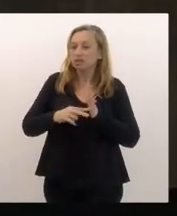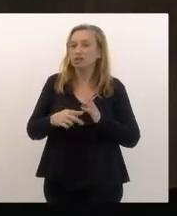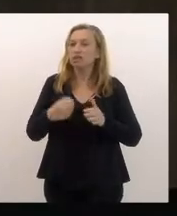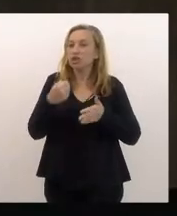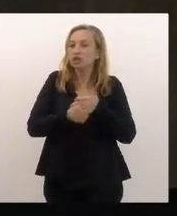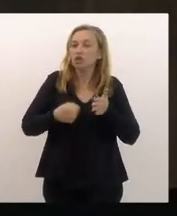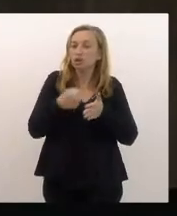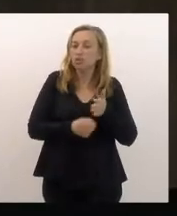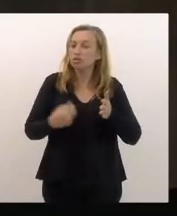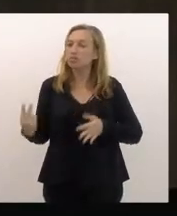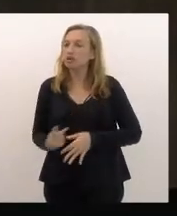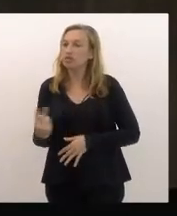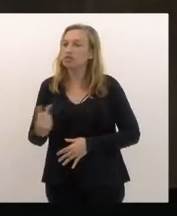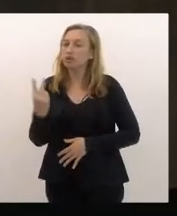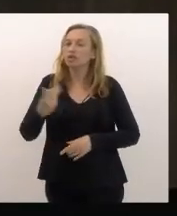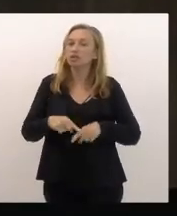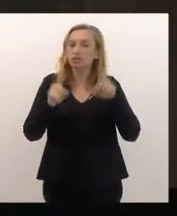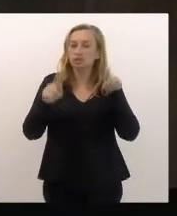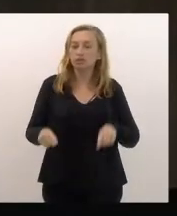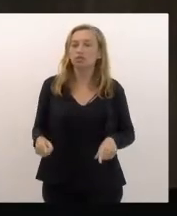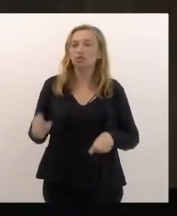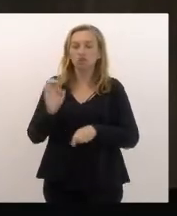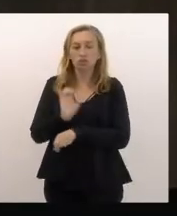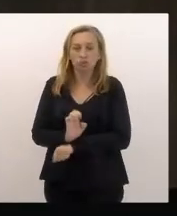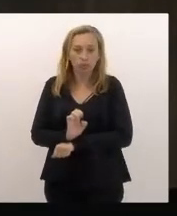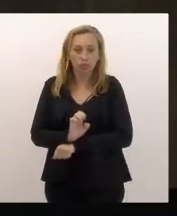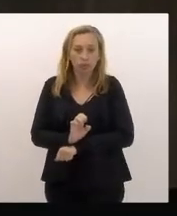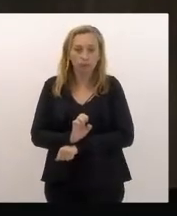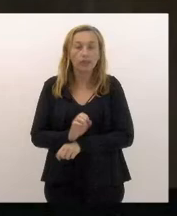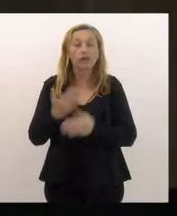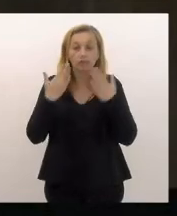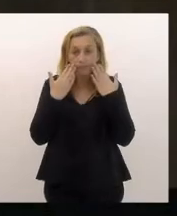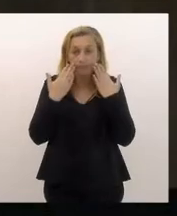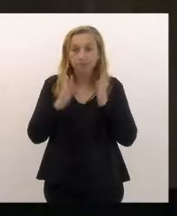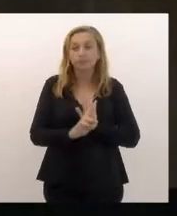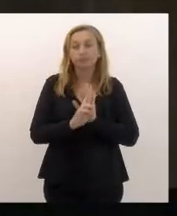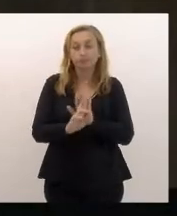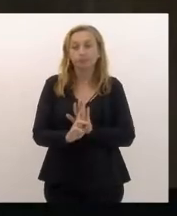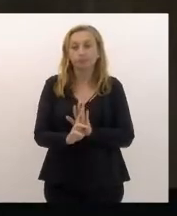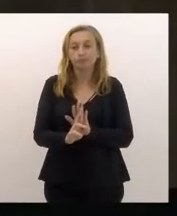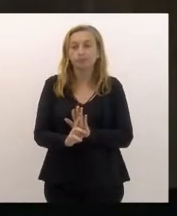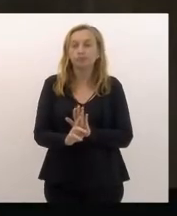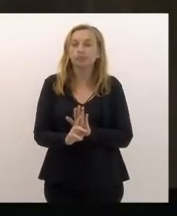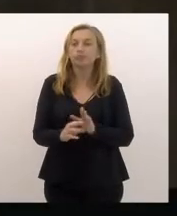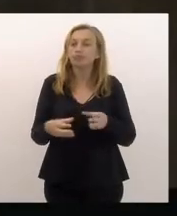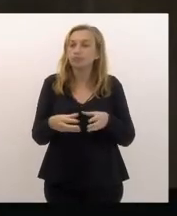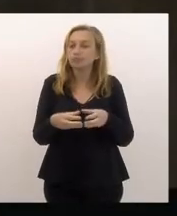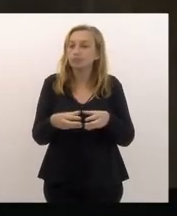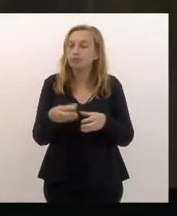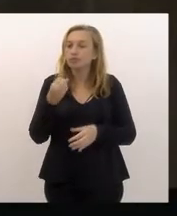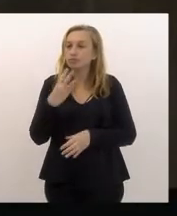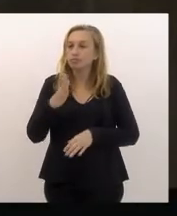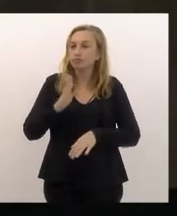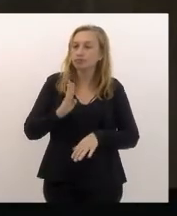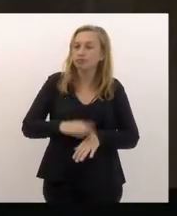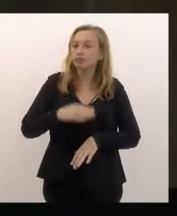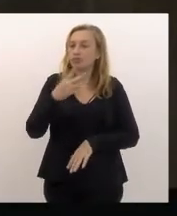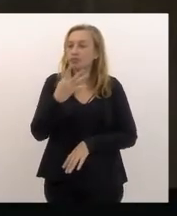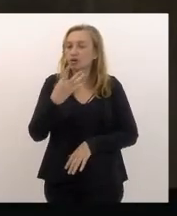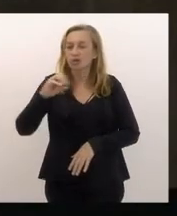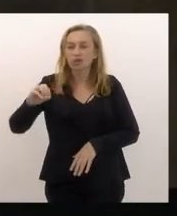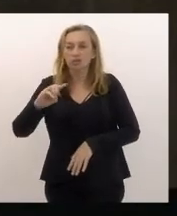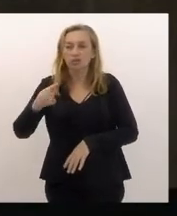lutam pela valorização do servidor estadual e representa uma parte significativa de mais de 400